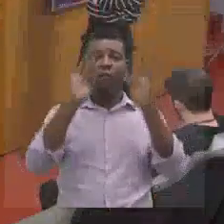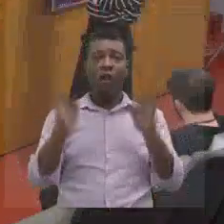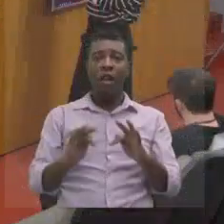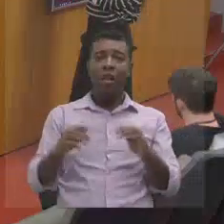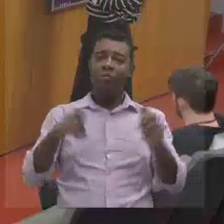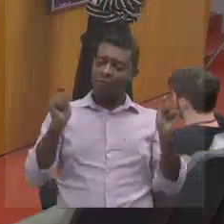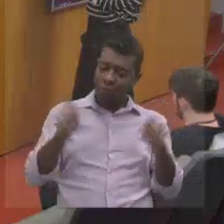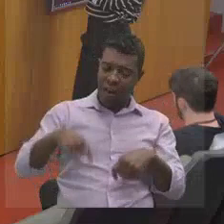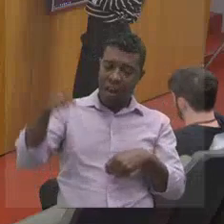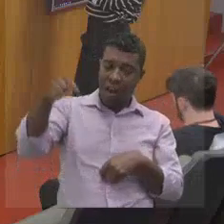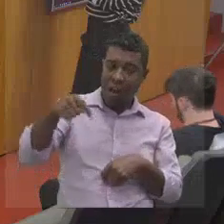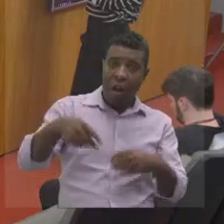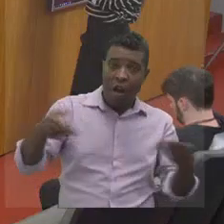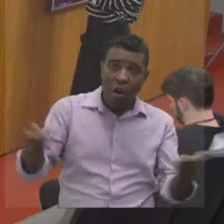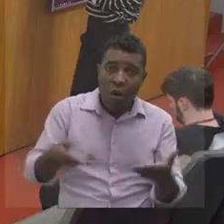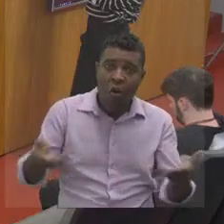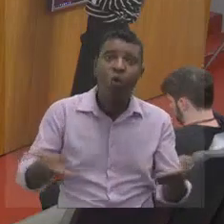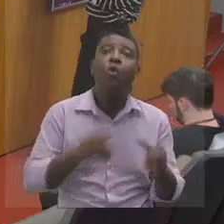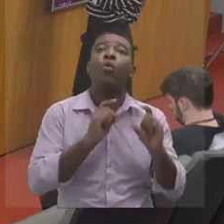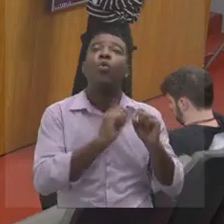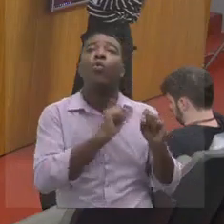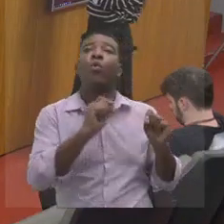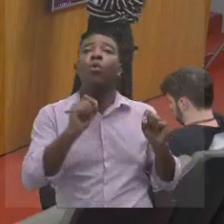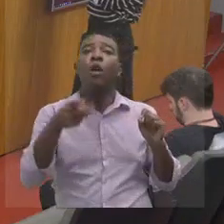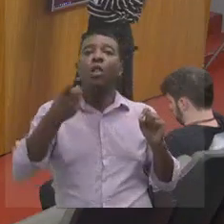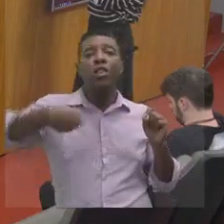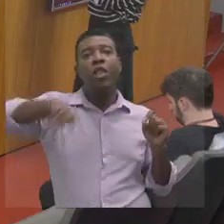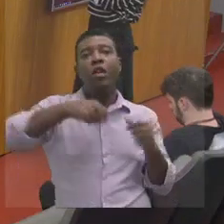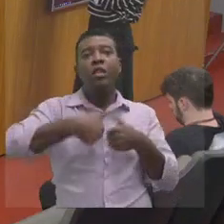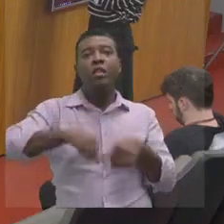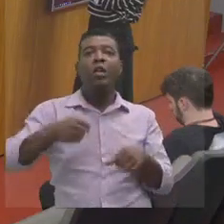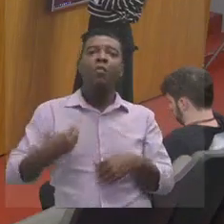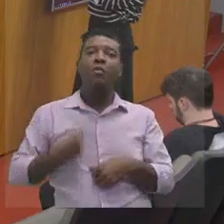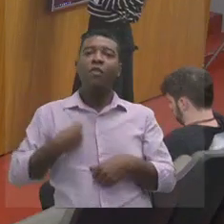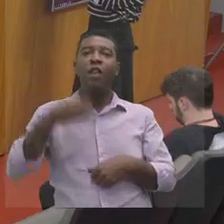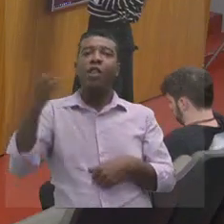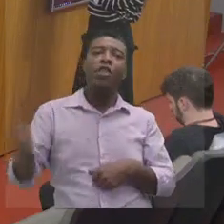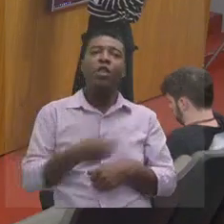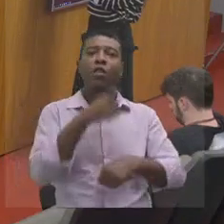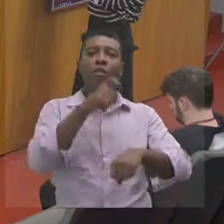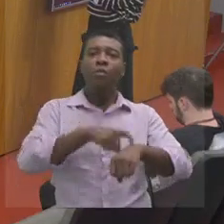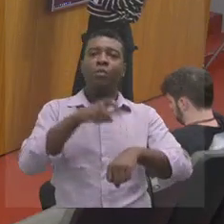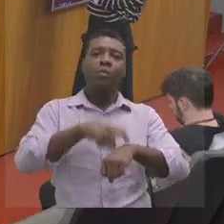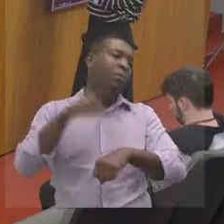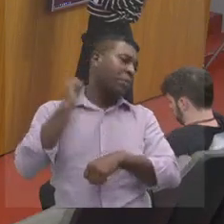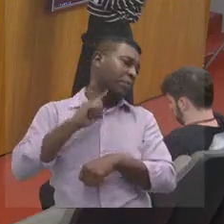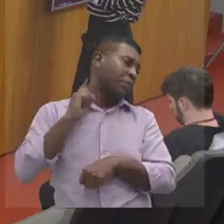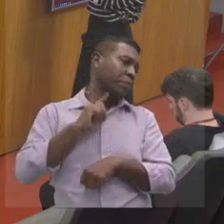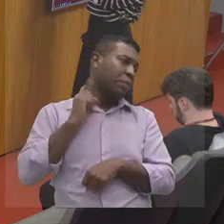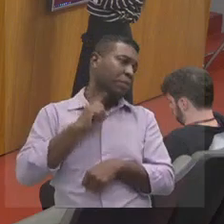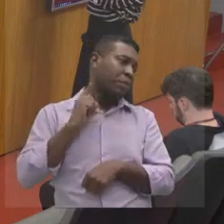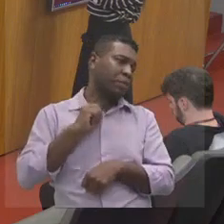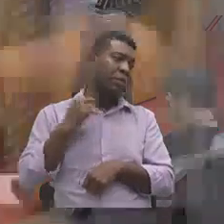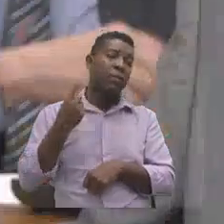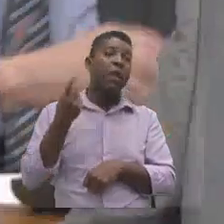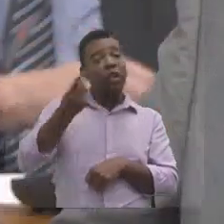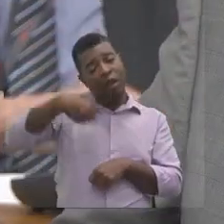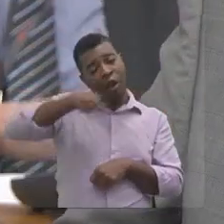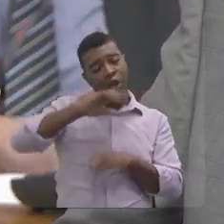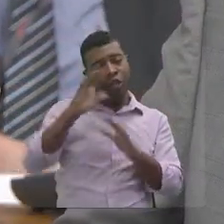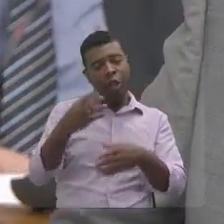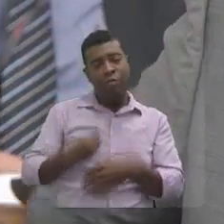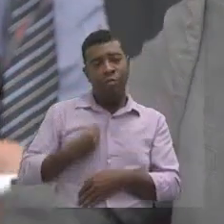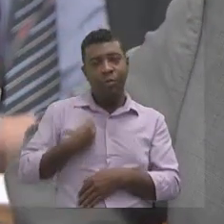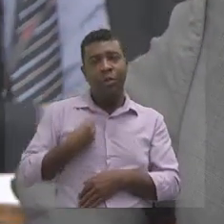dar o meu testemunho que nós estamos vivendo um novo tempo em Minas Gerais uma vez que nós estivemos lá presente na secretaria